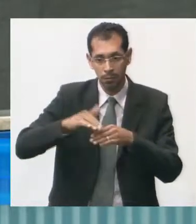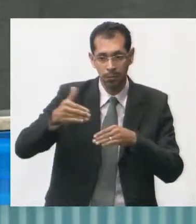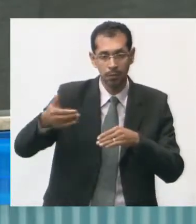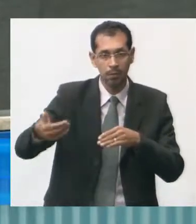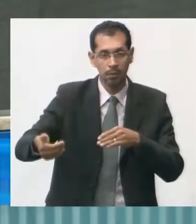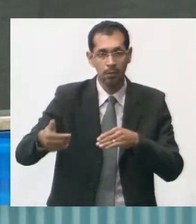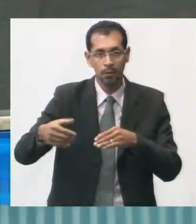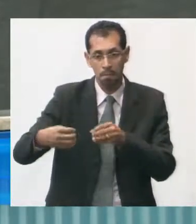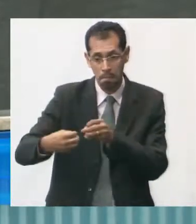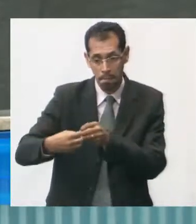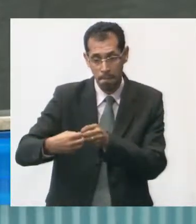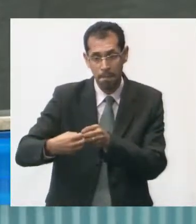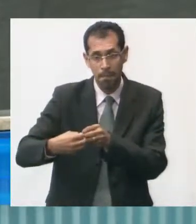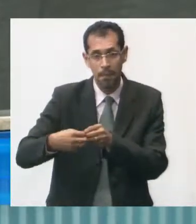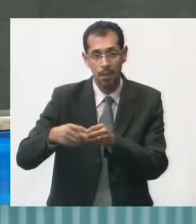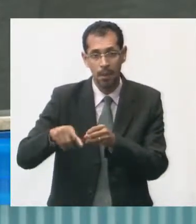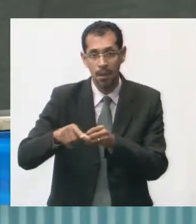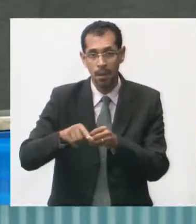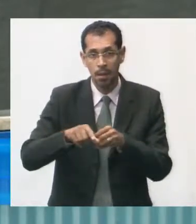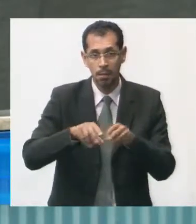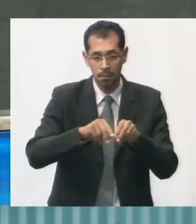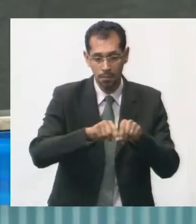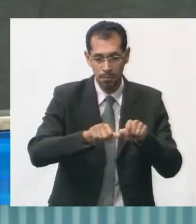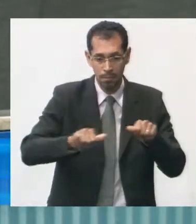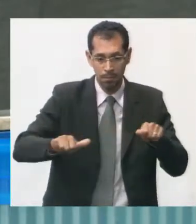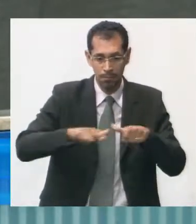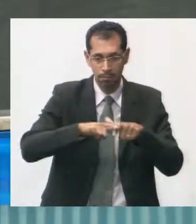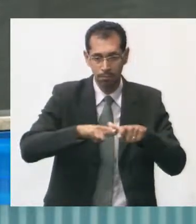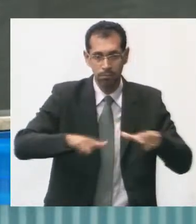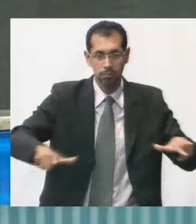da Prefeitura de Vitória, onde tem uma pedra